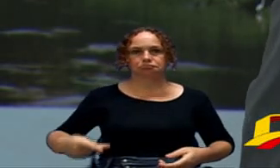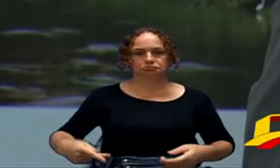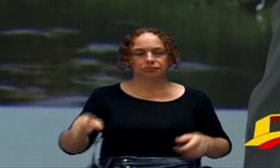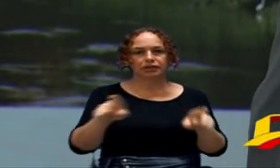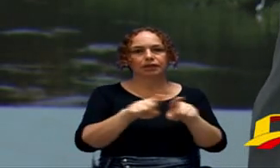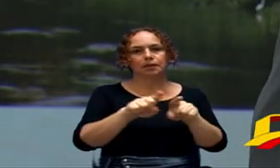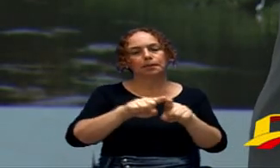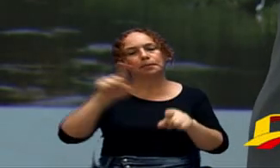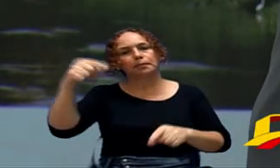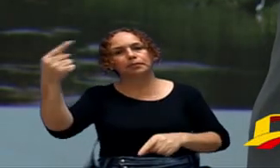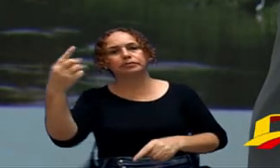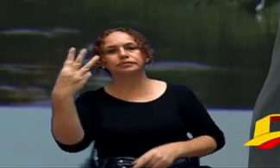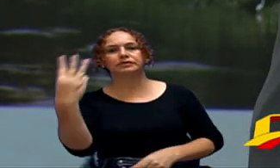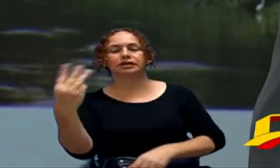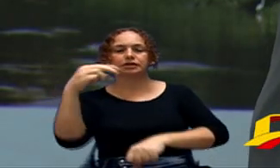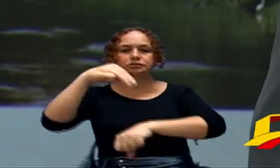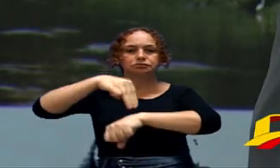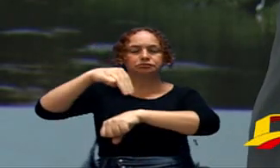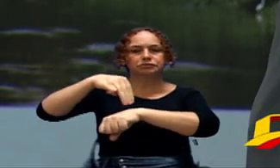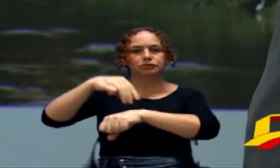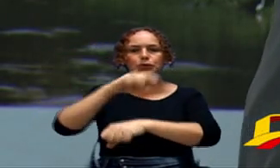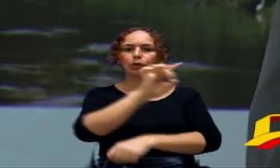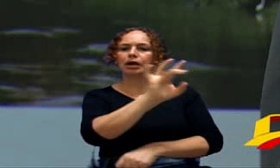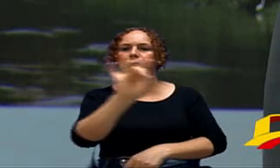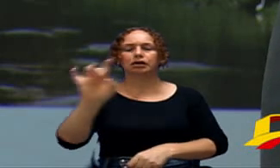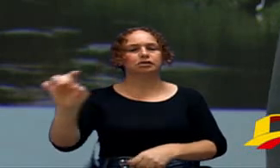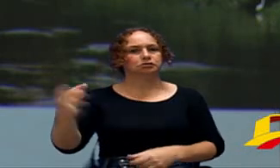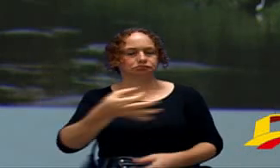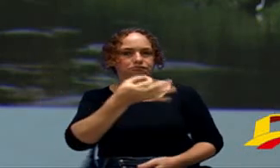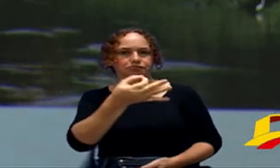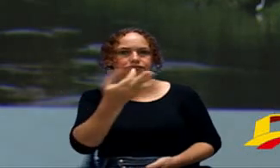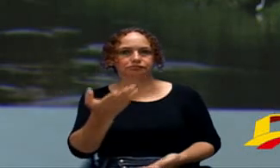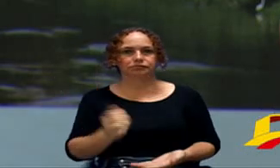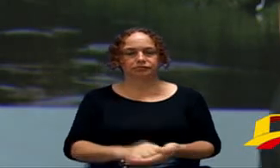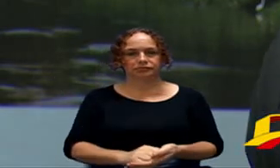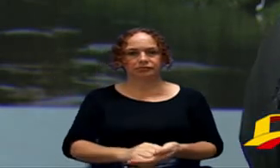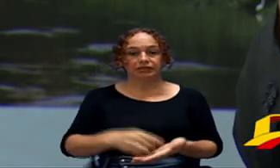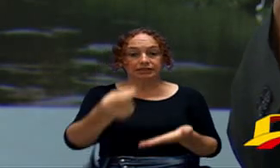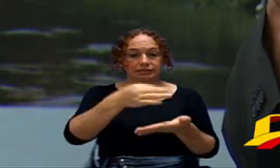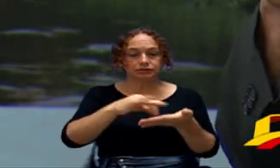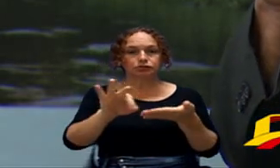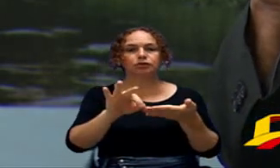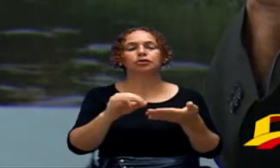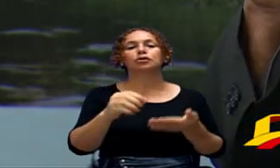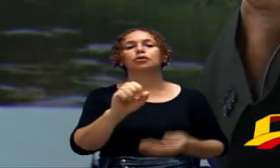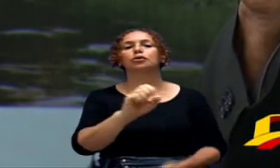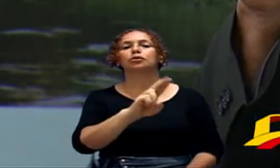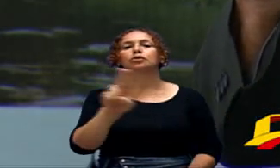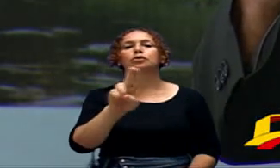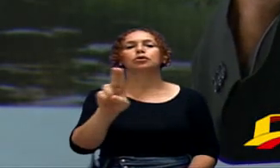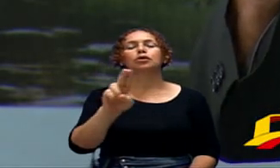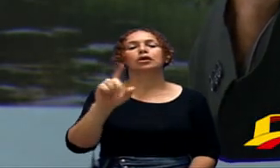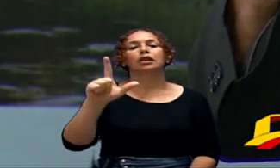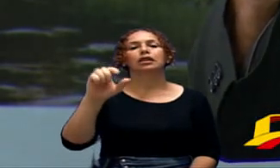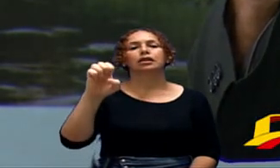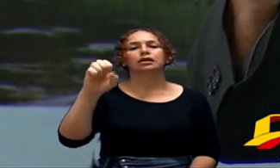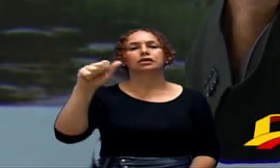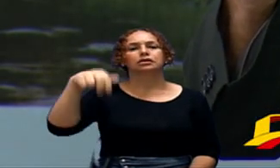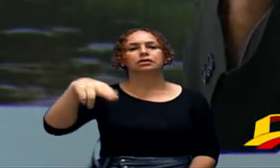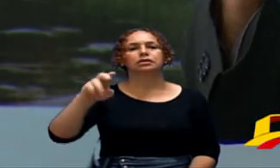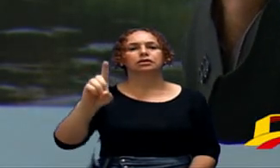depois 3 minutos para cada um se manifestar. As inscrições serão feitas com o senhor Leandro. Por favor, senhor Leandro, o senhor pode levantar a